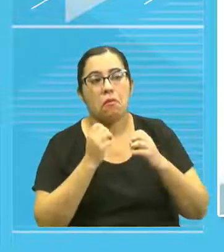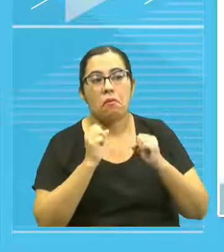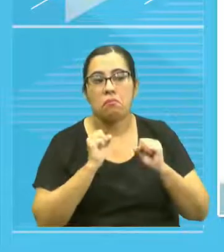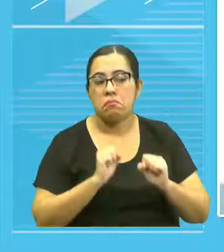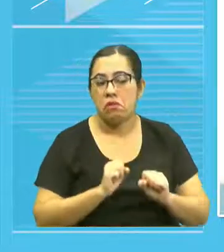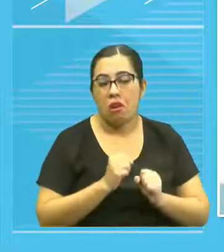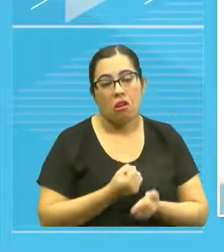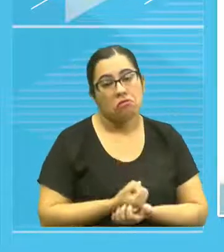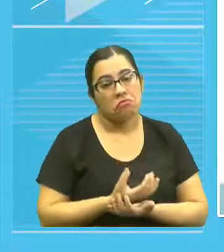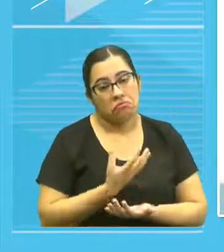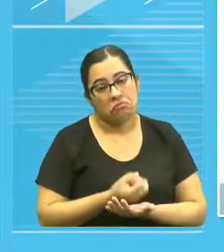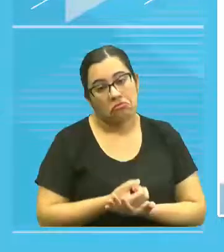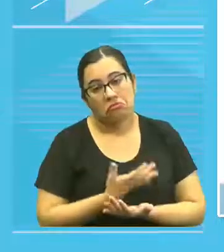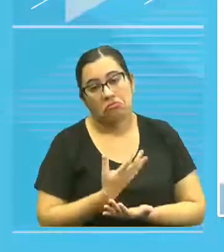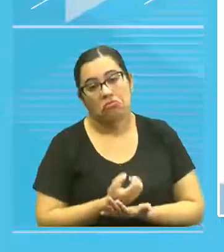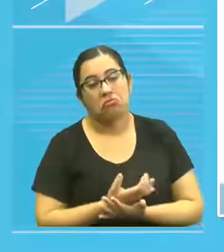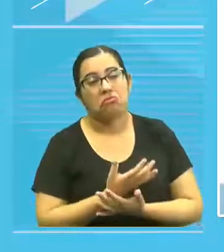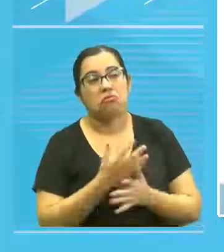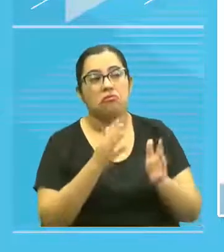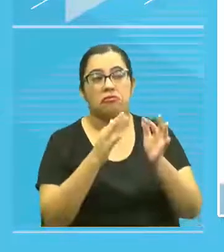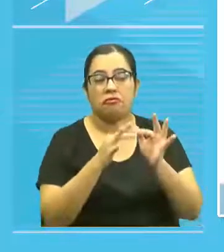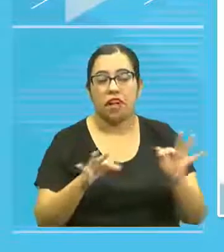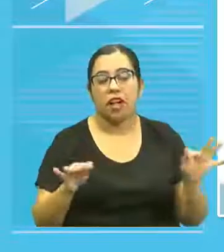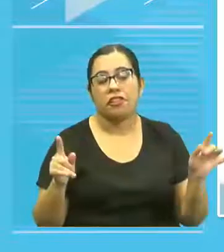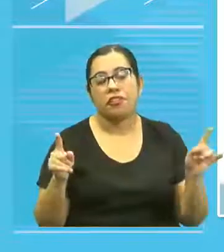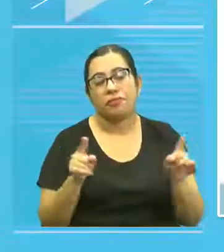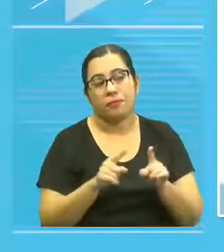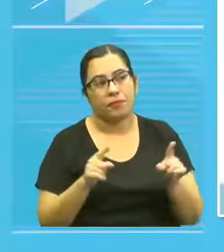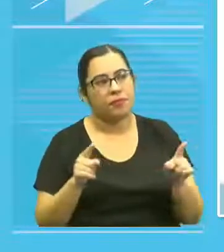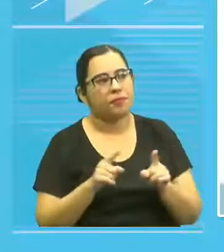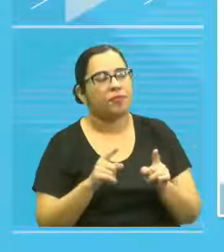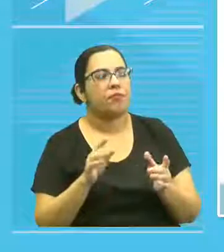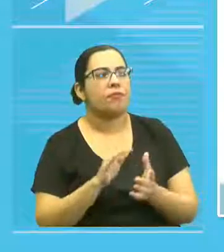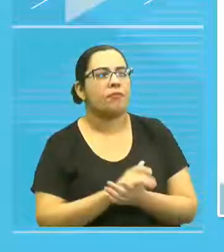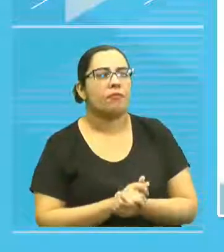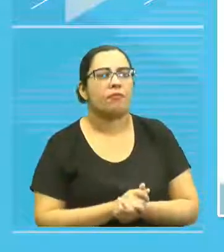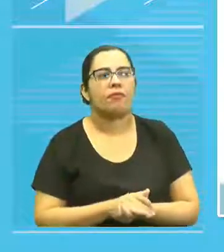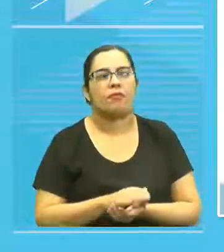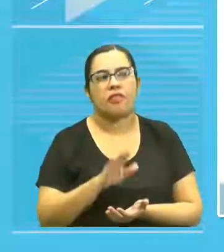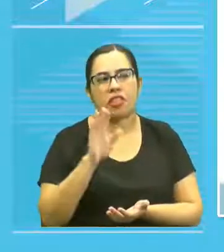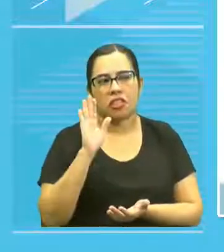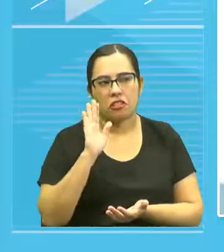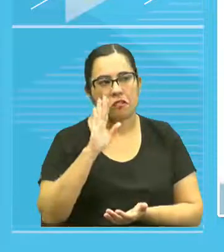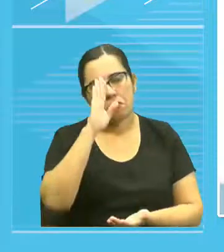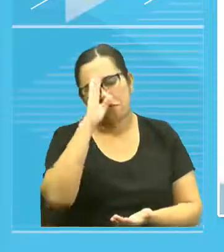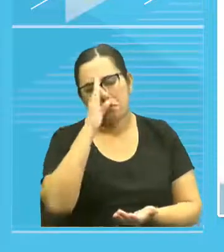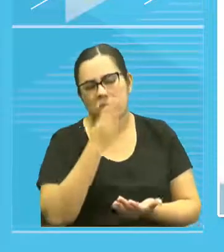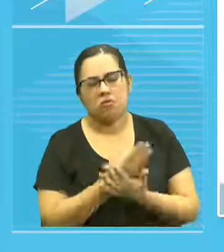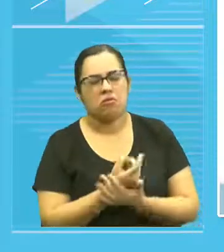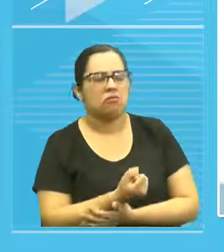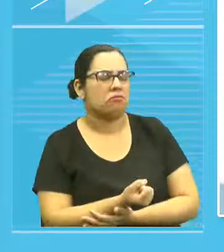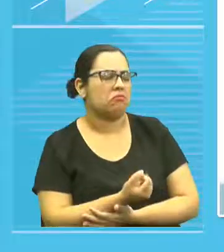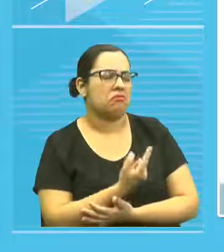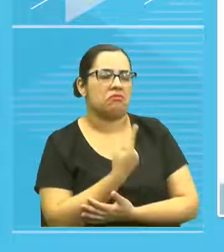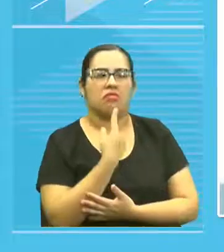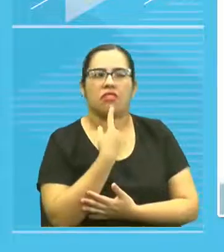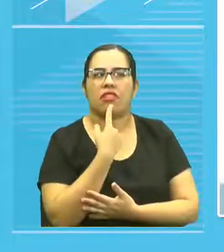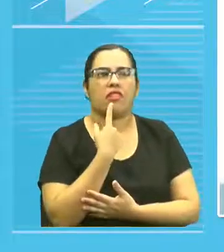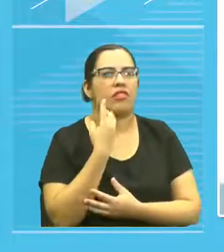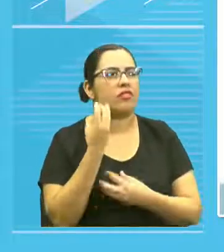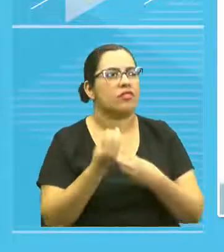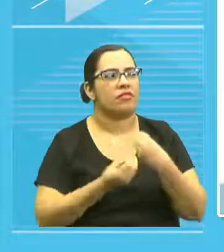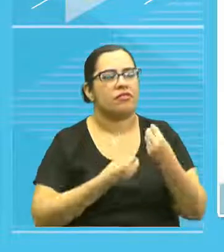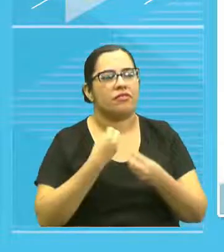empregada em Provas viu pessoal principalmente em frases curtas juro que não acreditei eu te estranhei e me debrucei